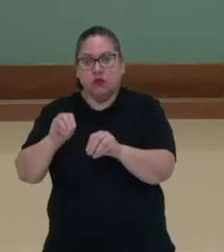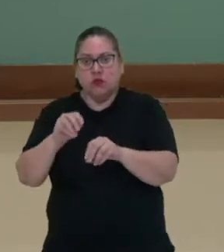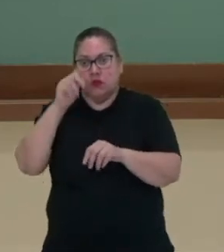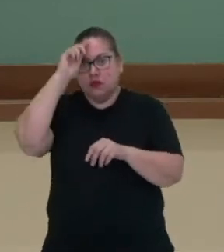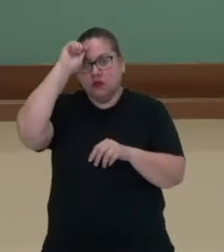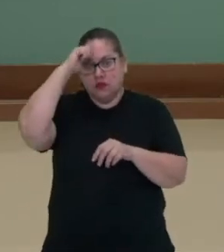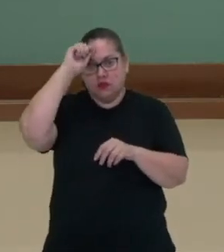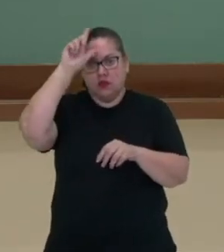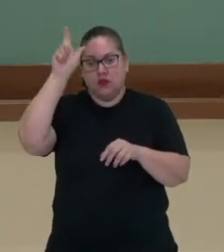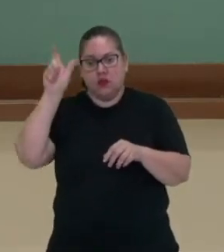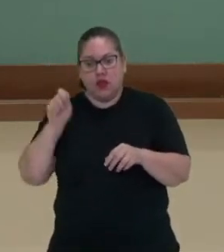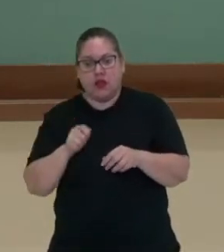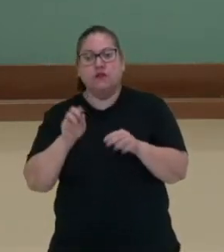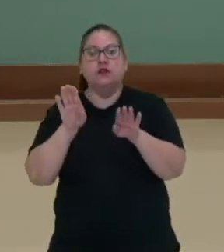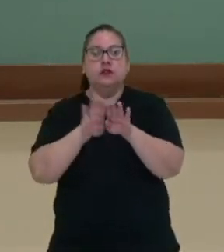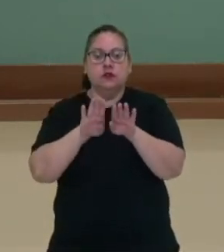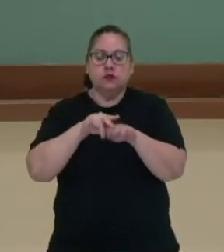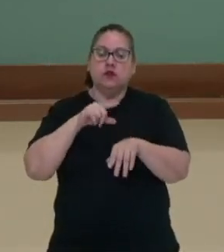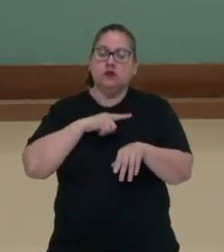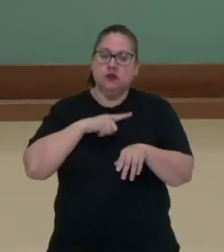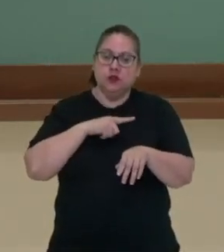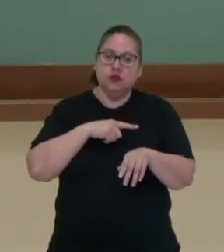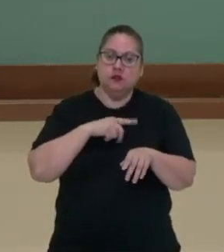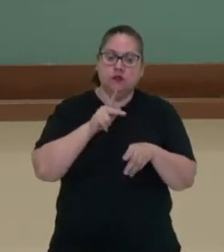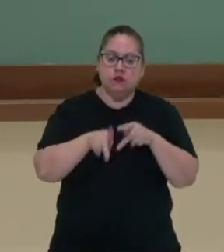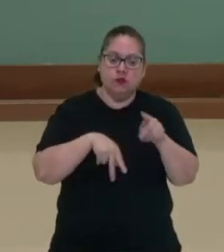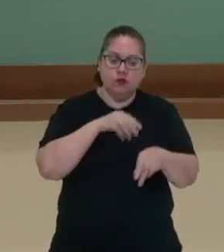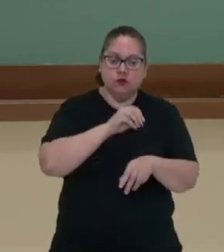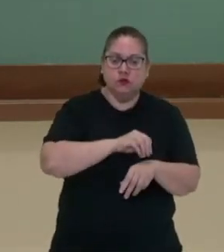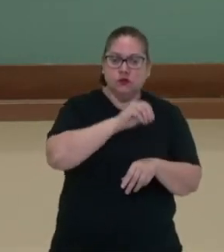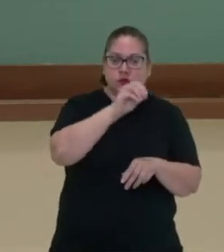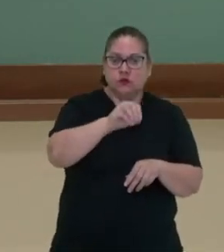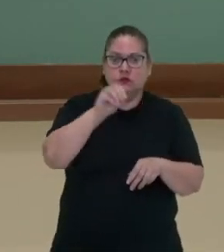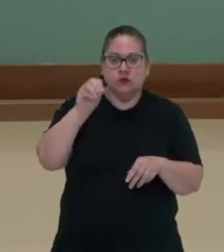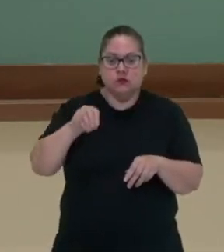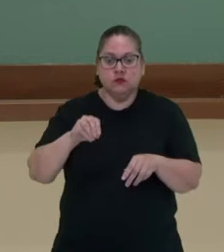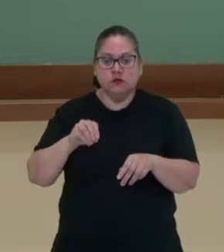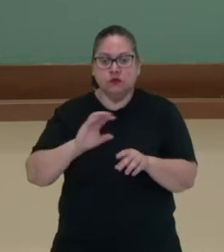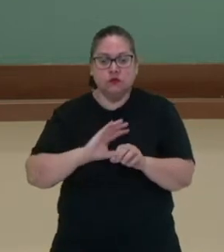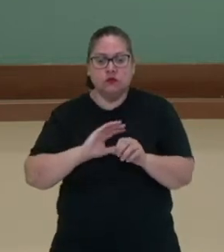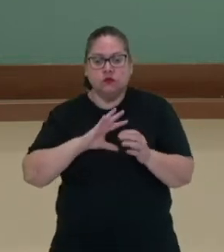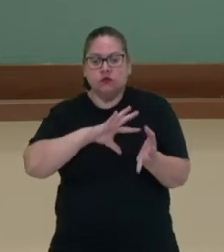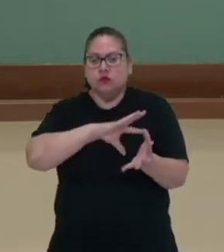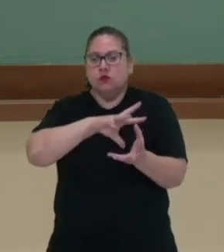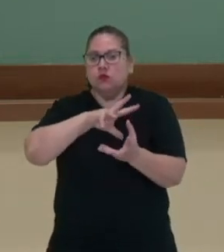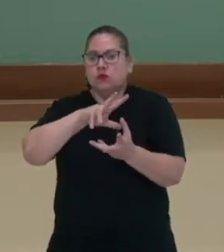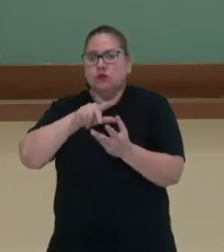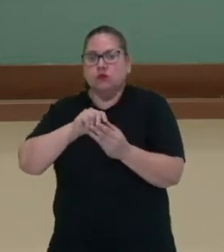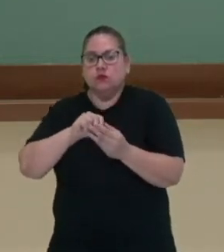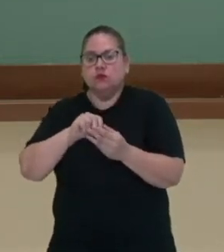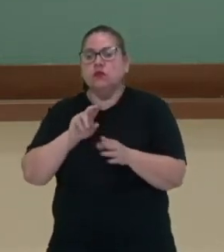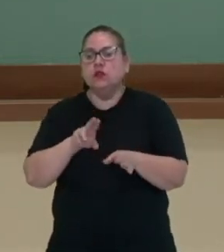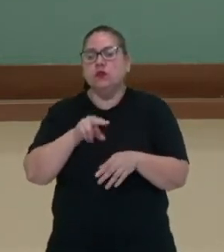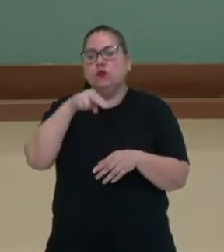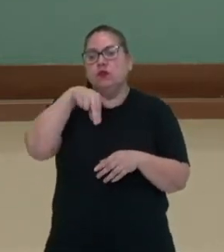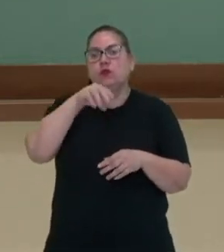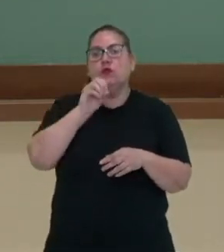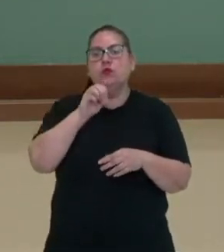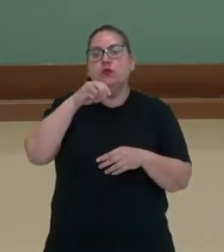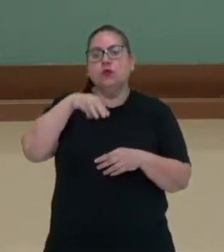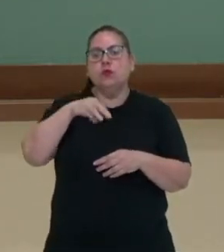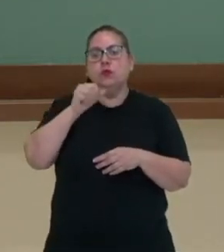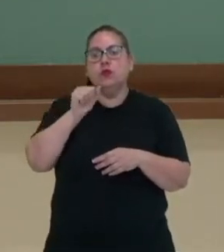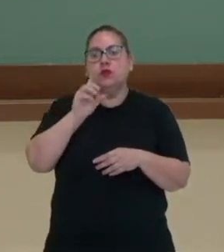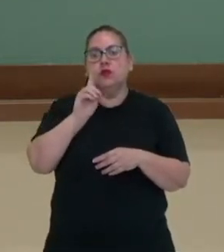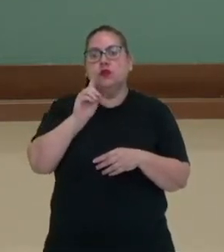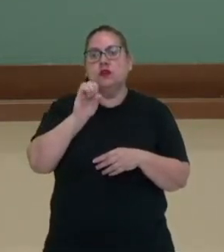os bosquímanos, são povos nômades, e outros povos ao redor do mundo, né? Então, o nomadismo ainda é uma